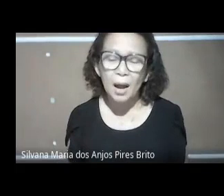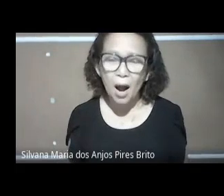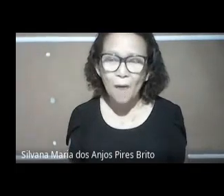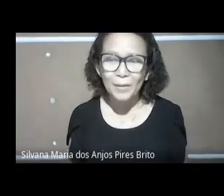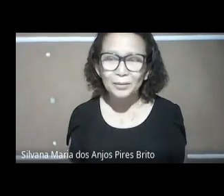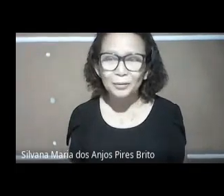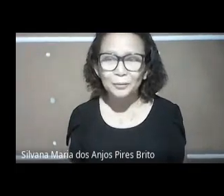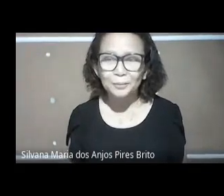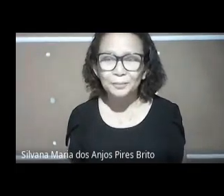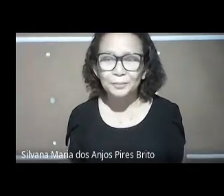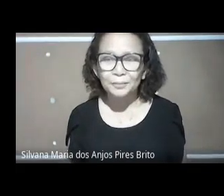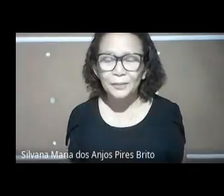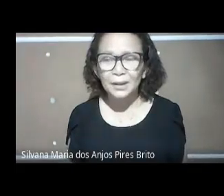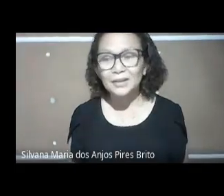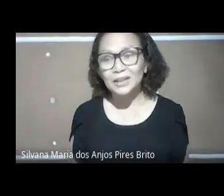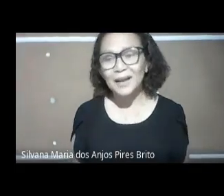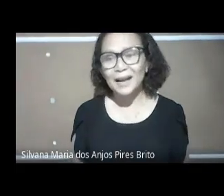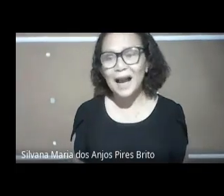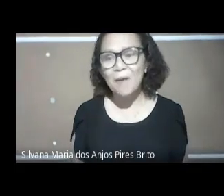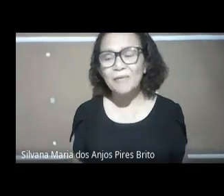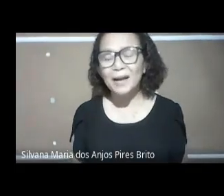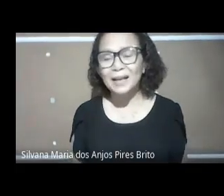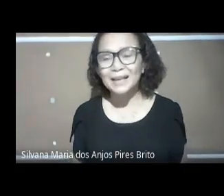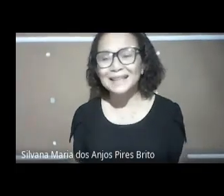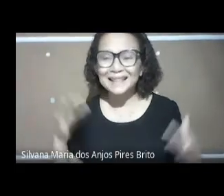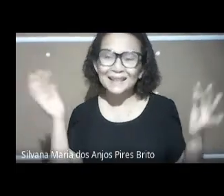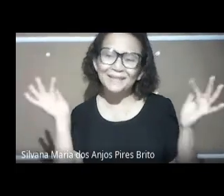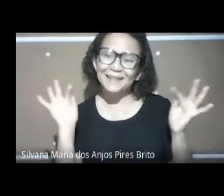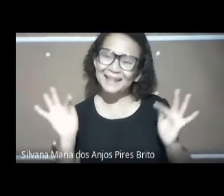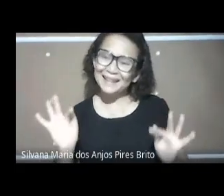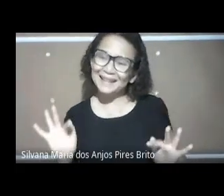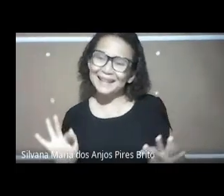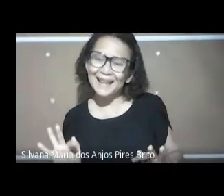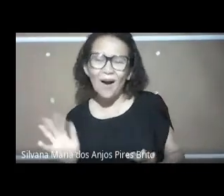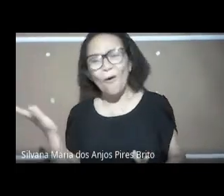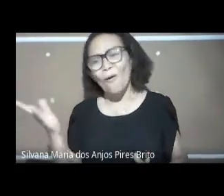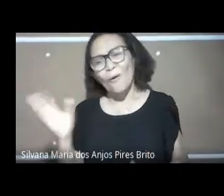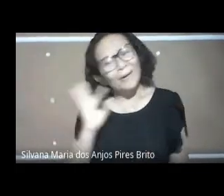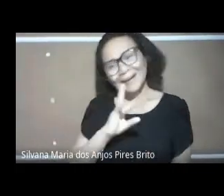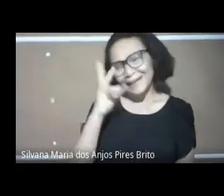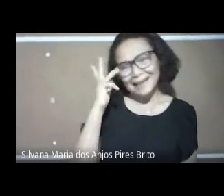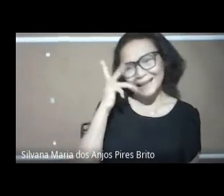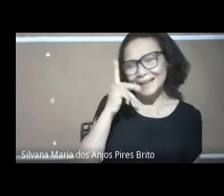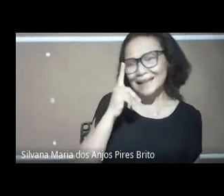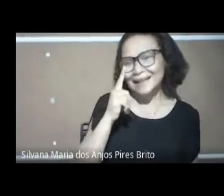sinal aumentou. Então, se eu estiver calmo e feliz,